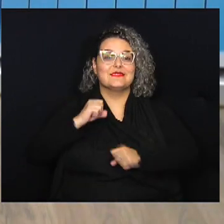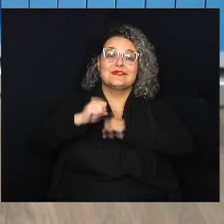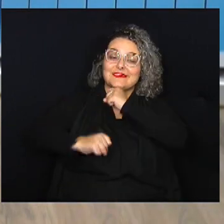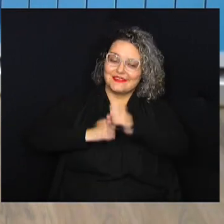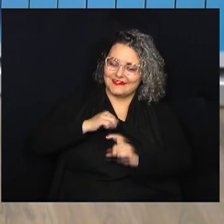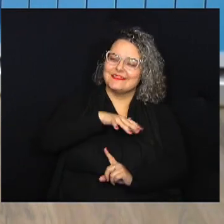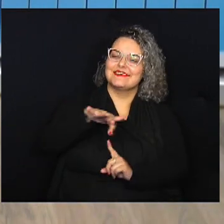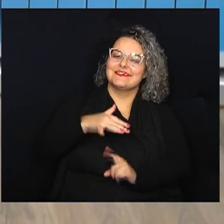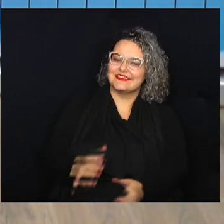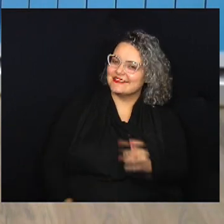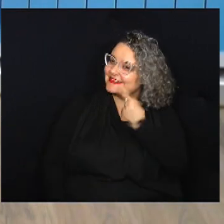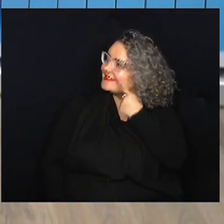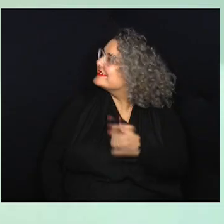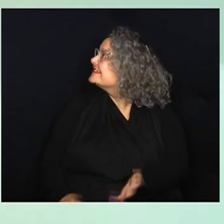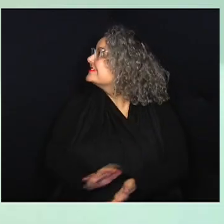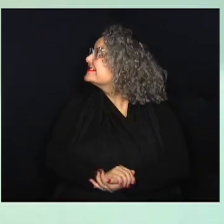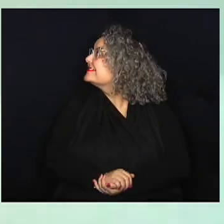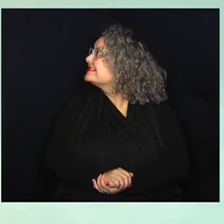Giro Ambiental.